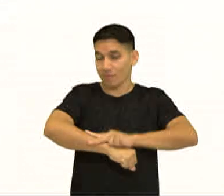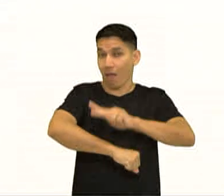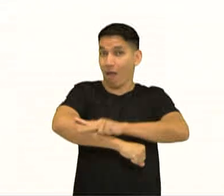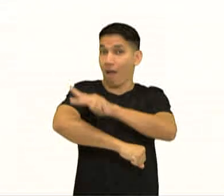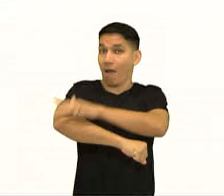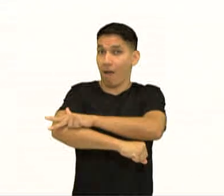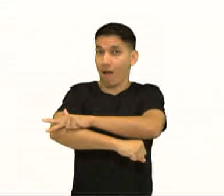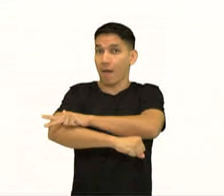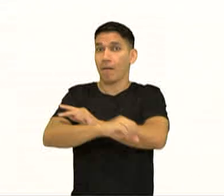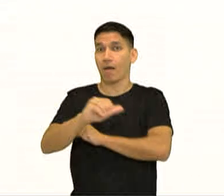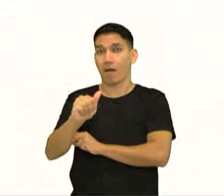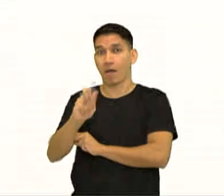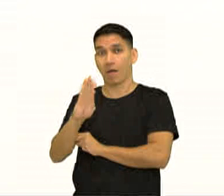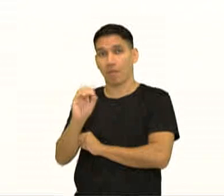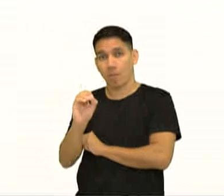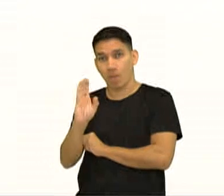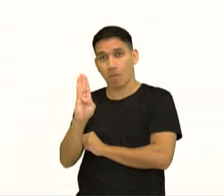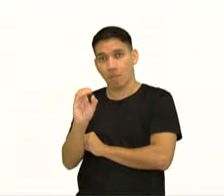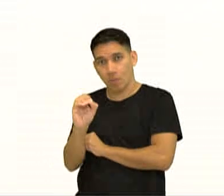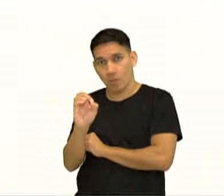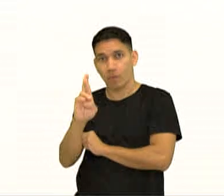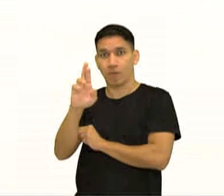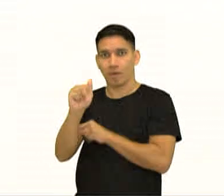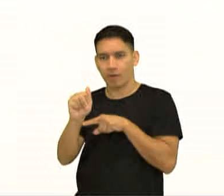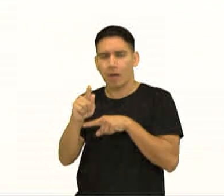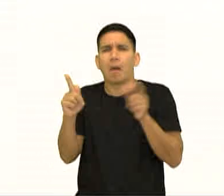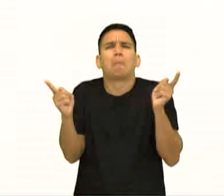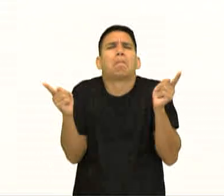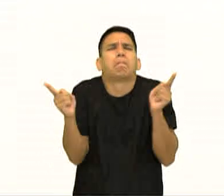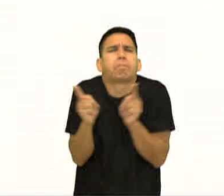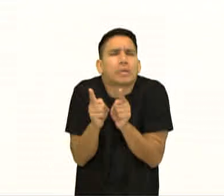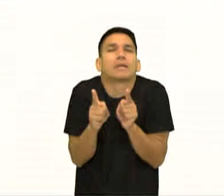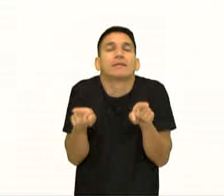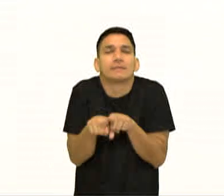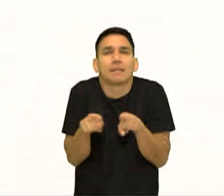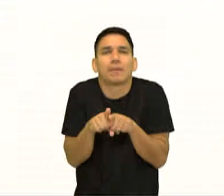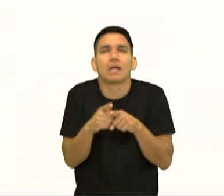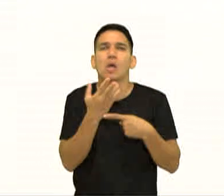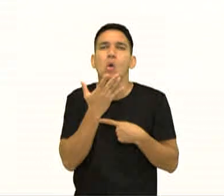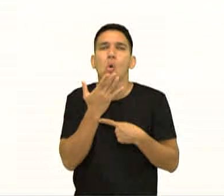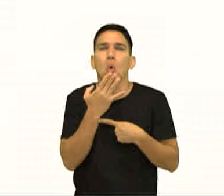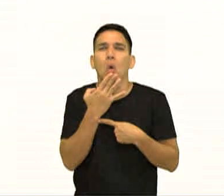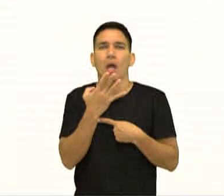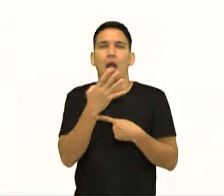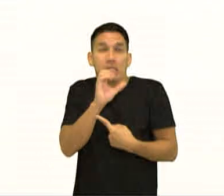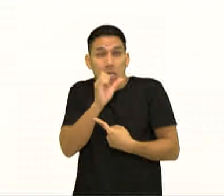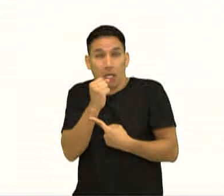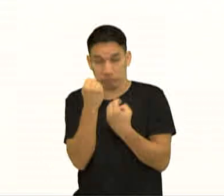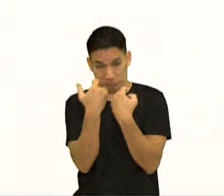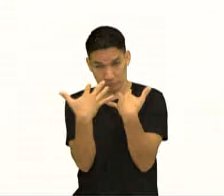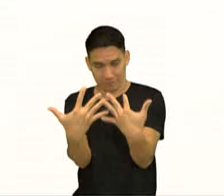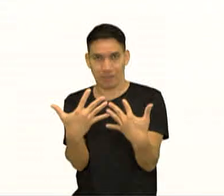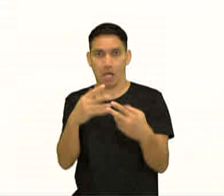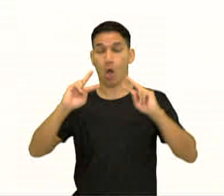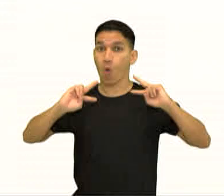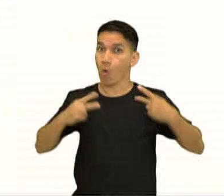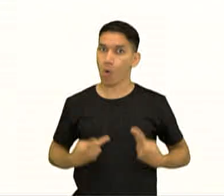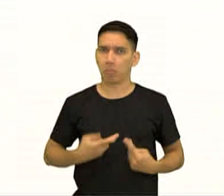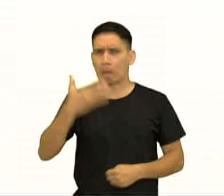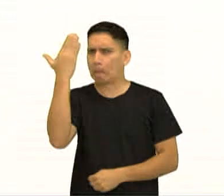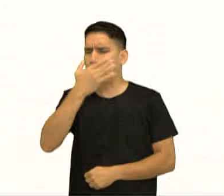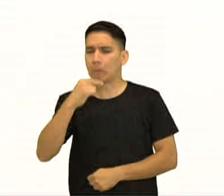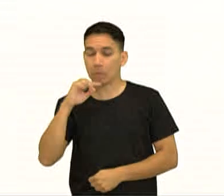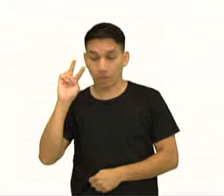um conjunto de sapos minúsculos e de coloração laranja brilhante. Os seres humanos não podem vê-los à luz